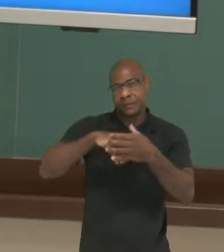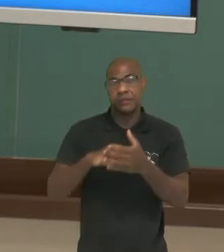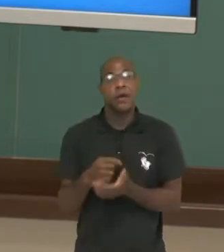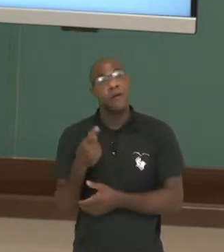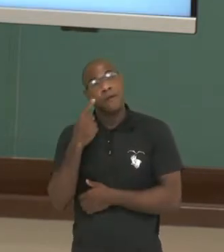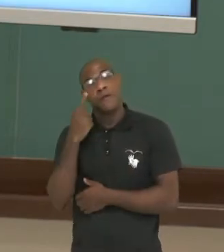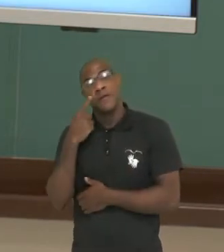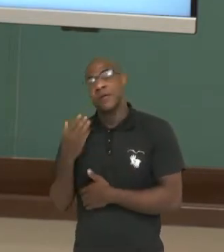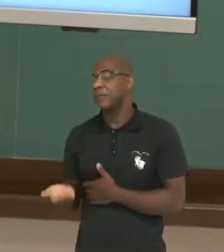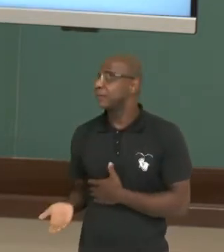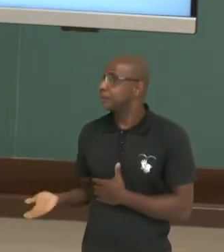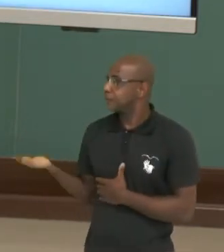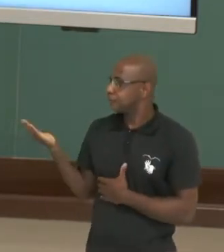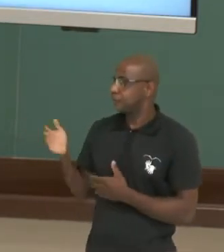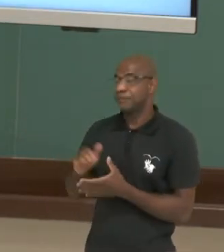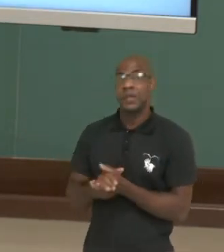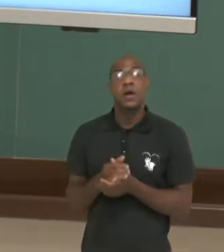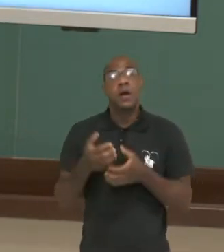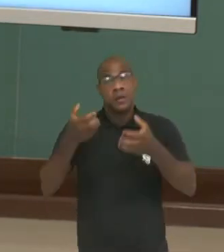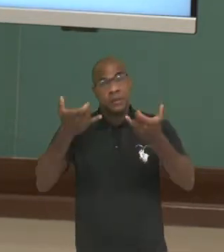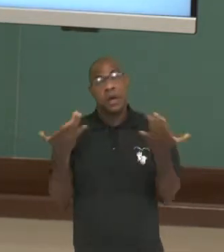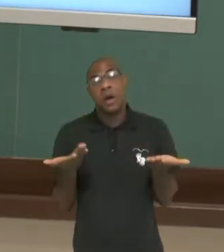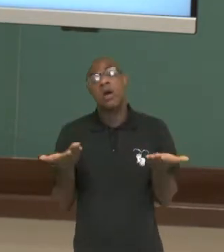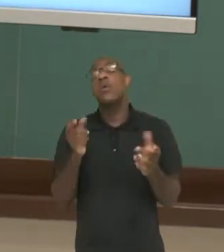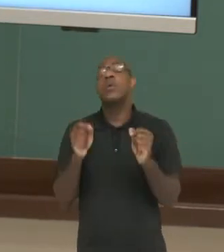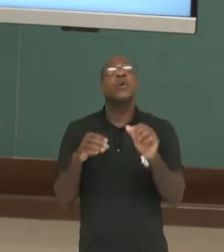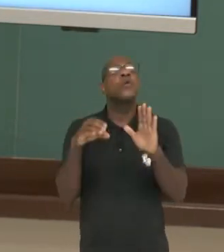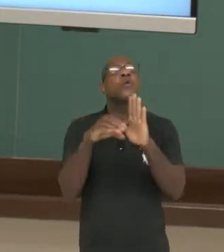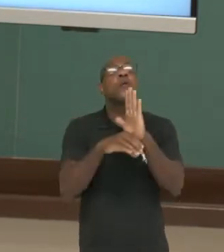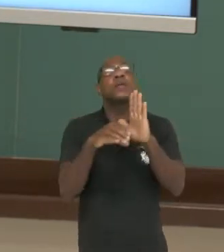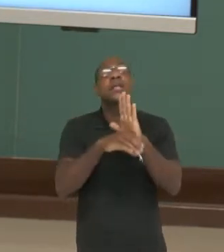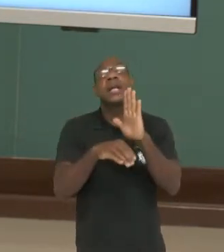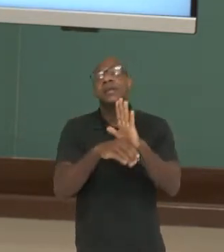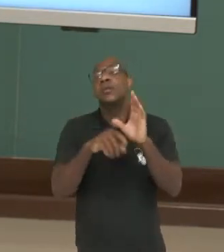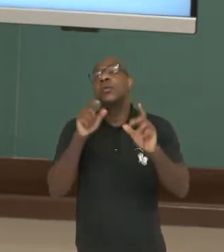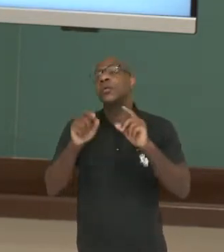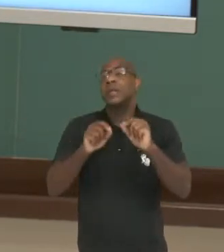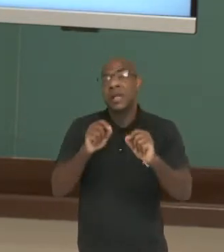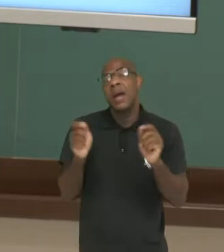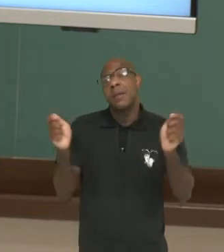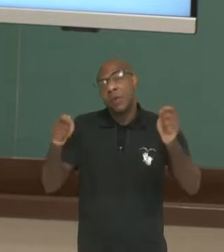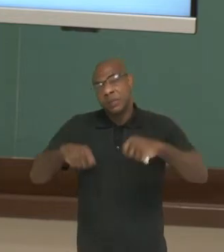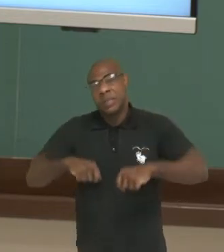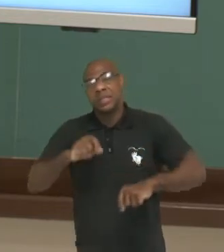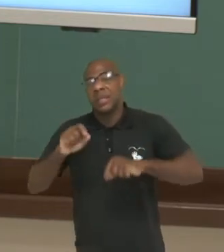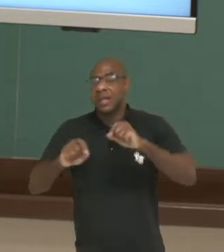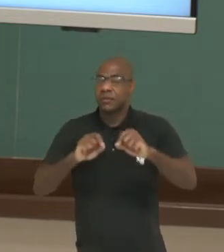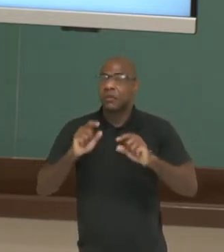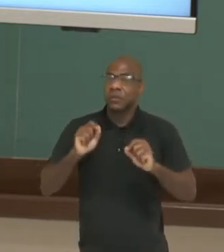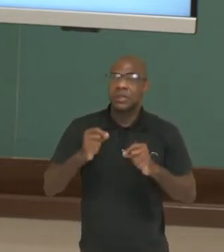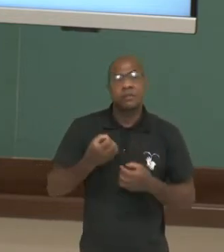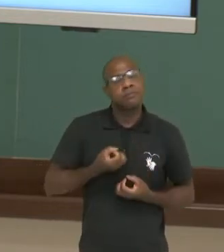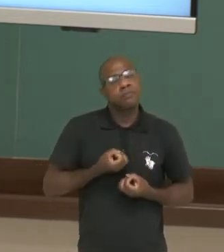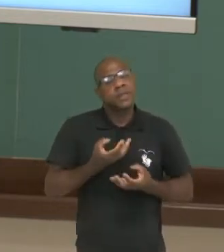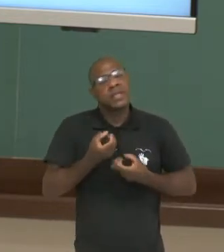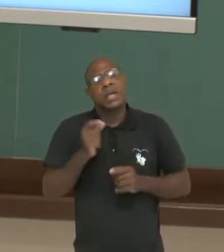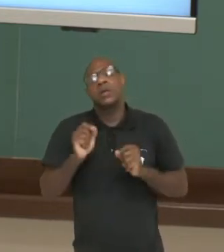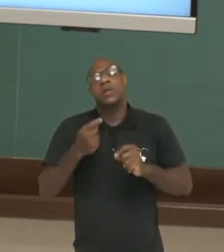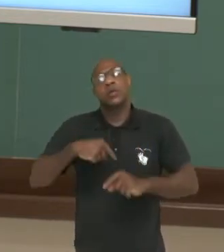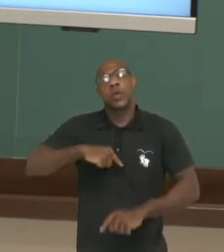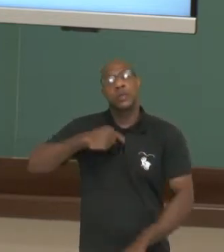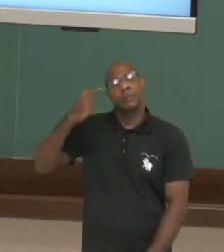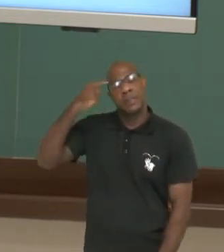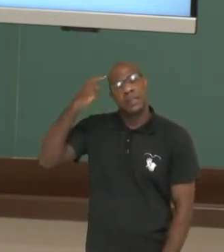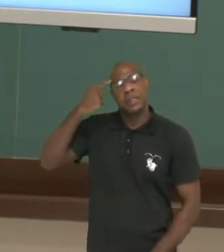que trazem algumas definições, né, a respeito do que vem a ser as nossas possibilidades de expressar aquilo que pensamos a respeito de